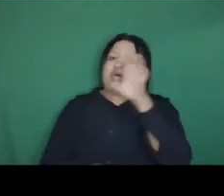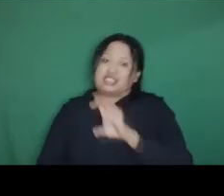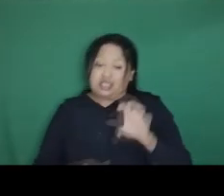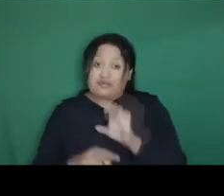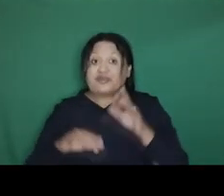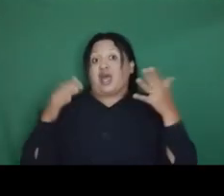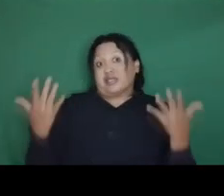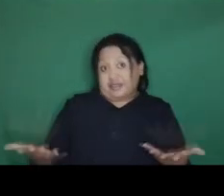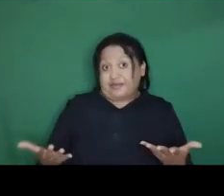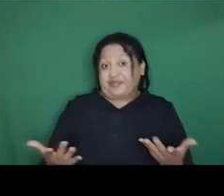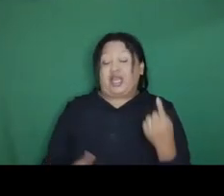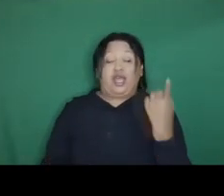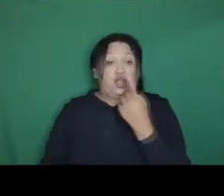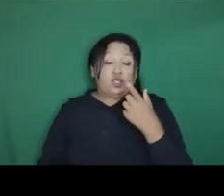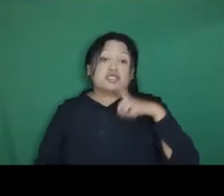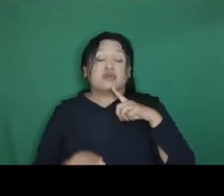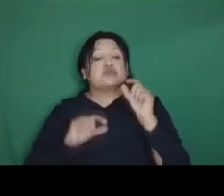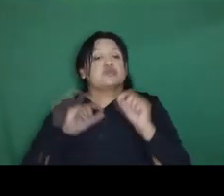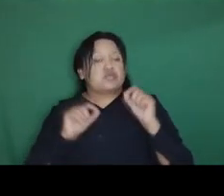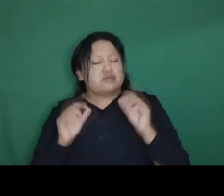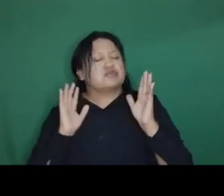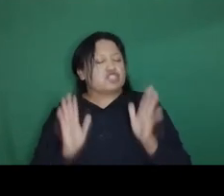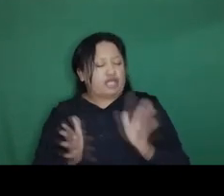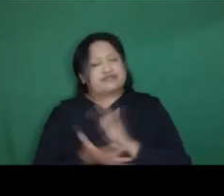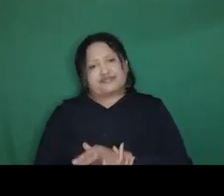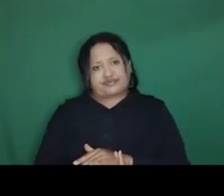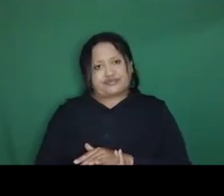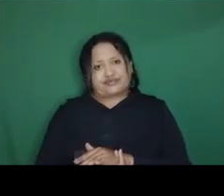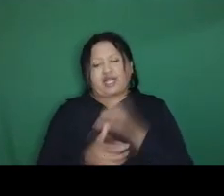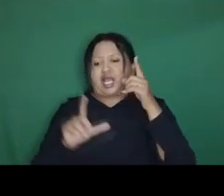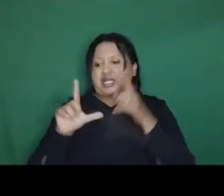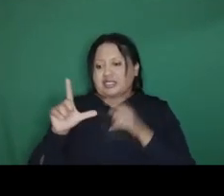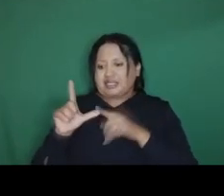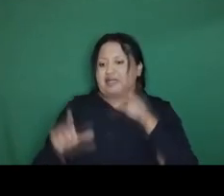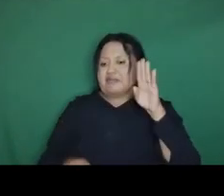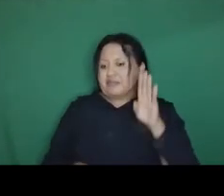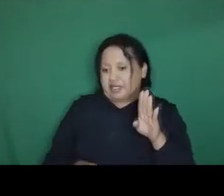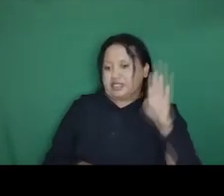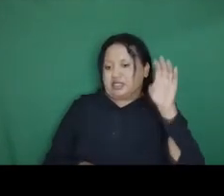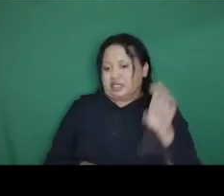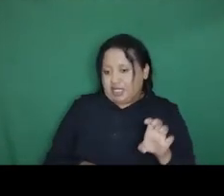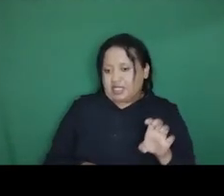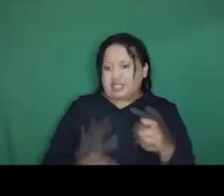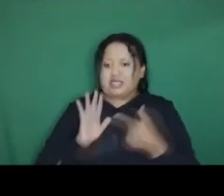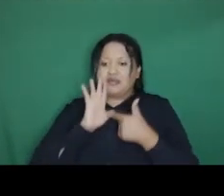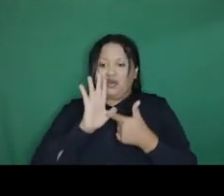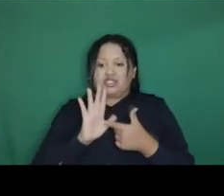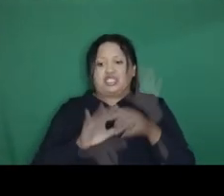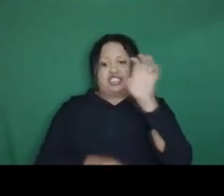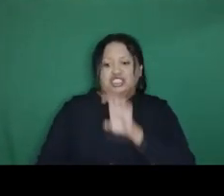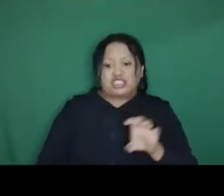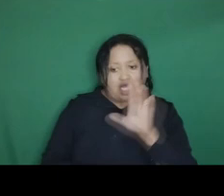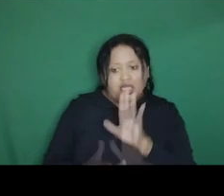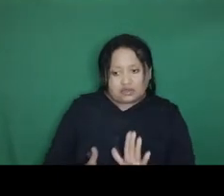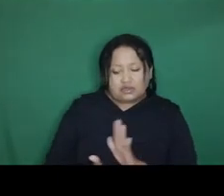ao conceito de estado e aí a gente tem já né a letra b e